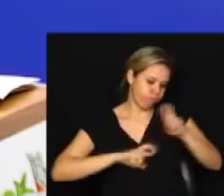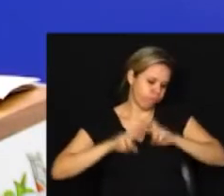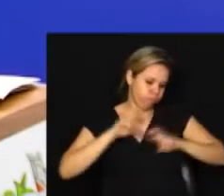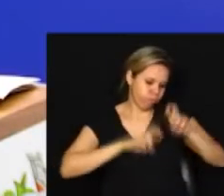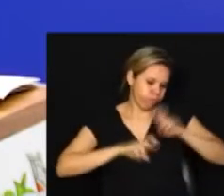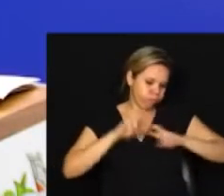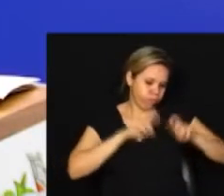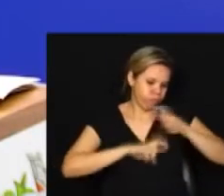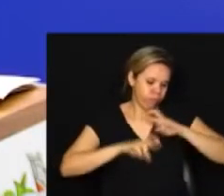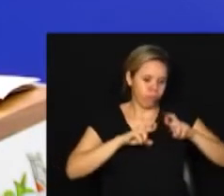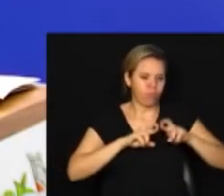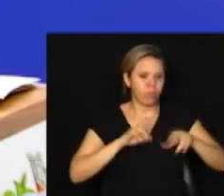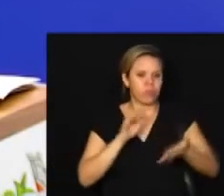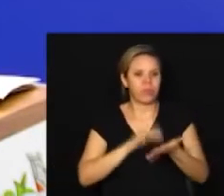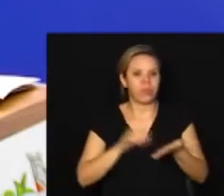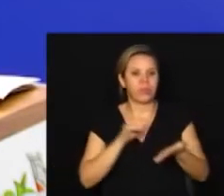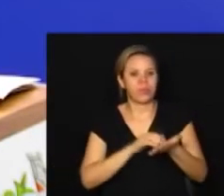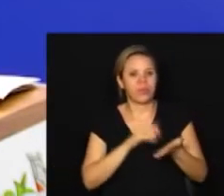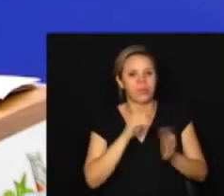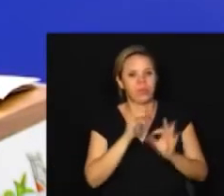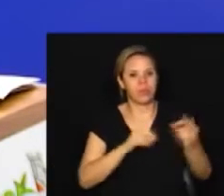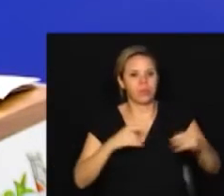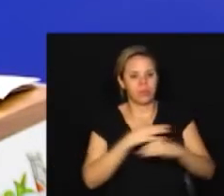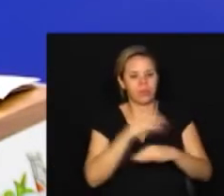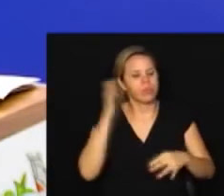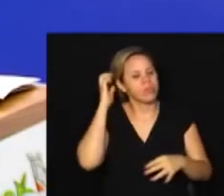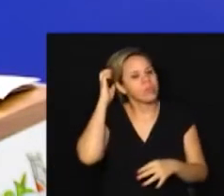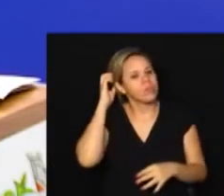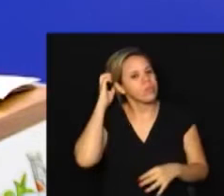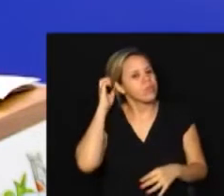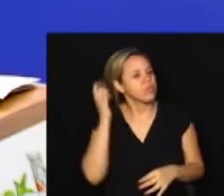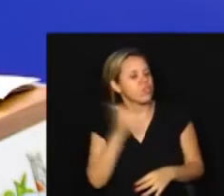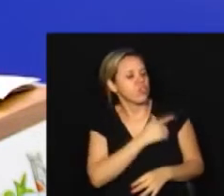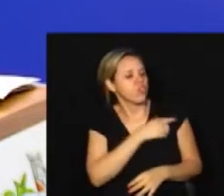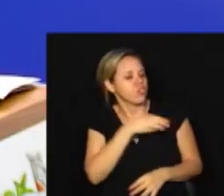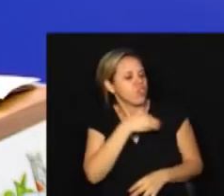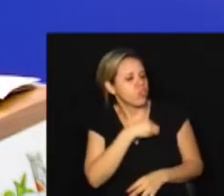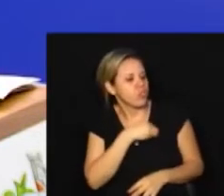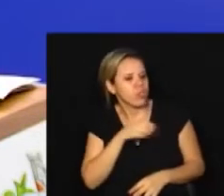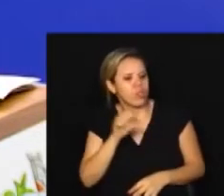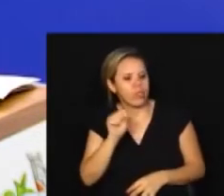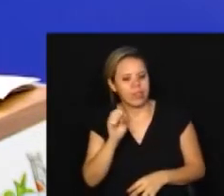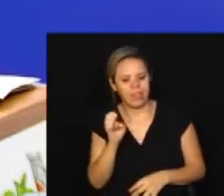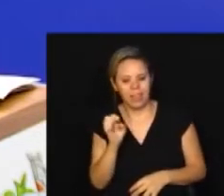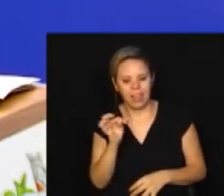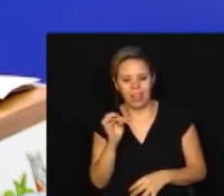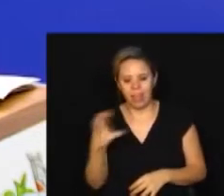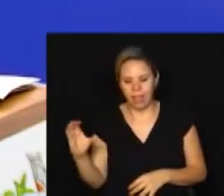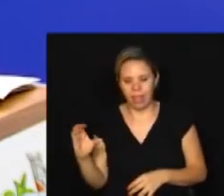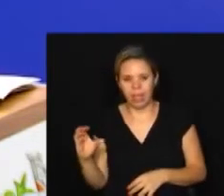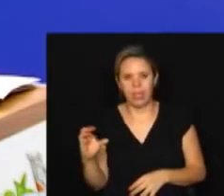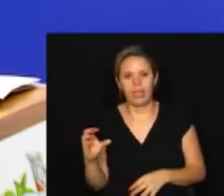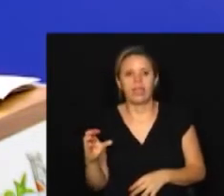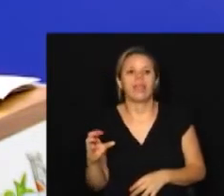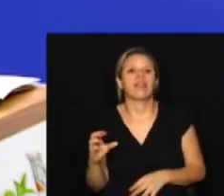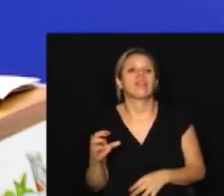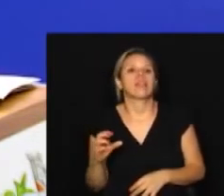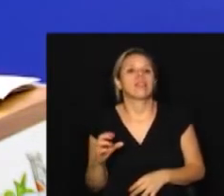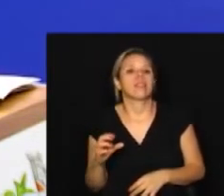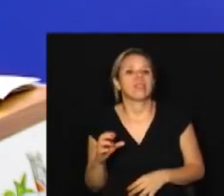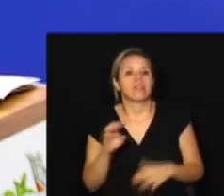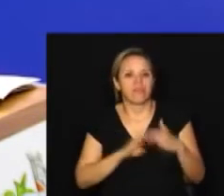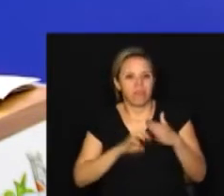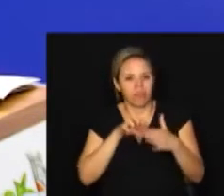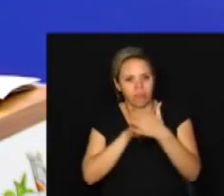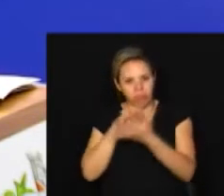feita pela Secretaria de Planejamento e Urbanismo, Guarda Municipal, CETEC, cada uma dentro das suas